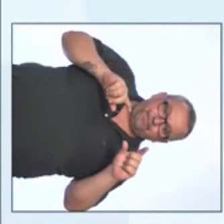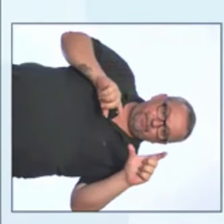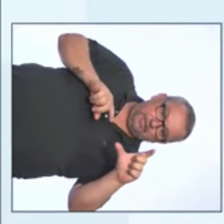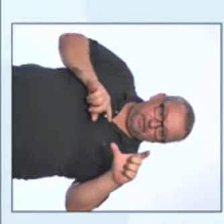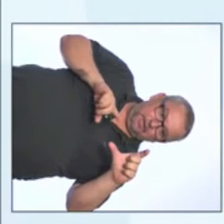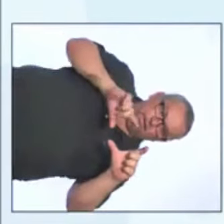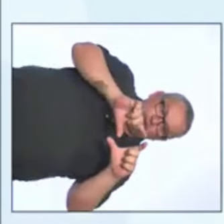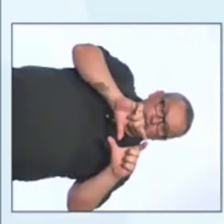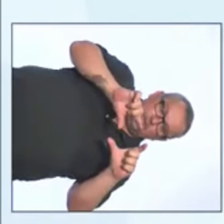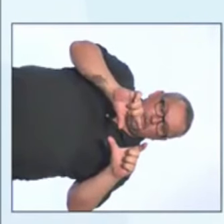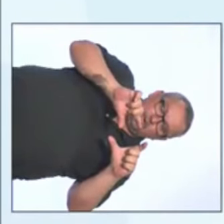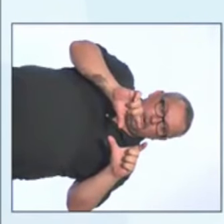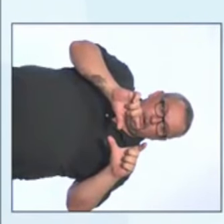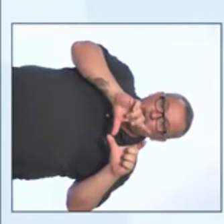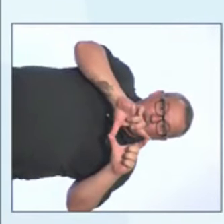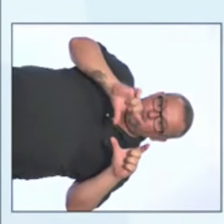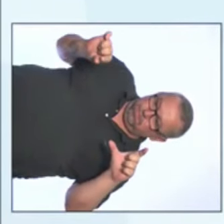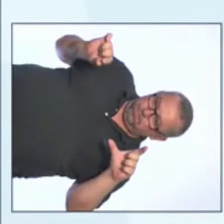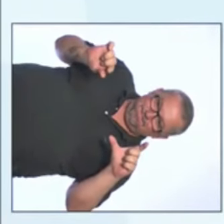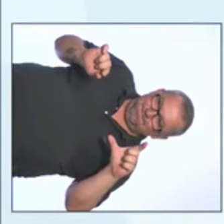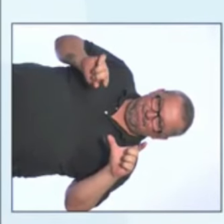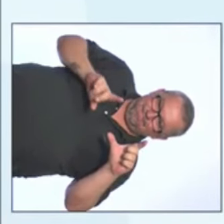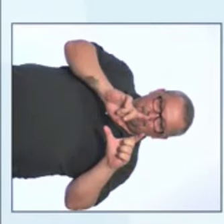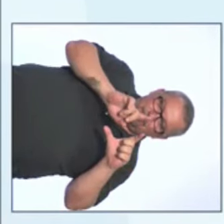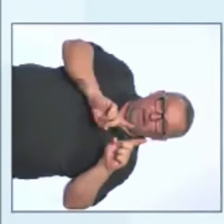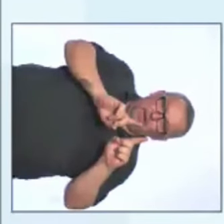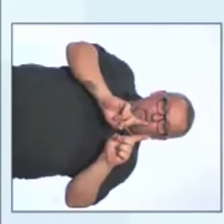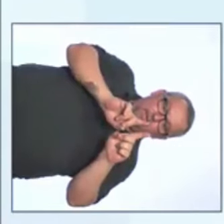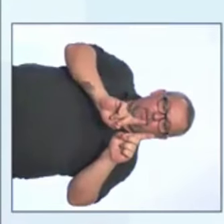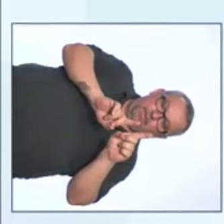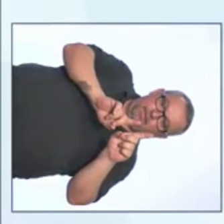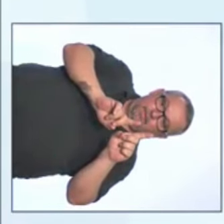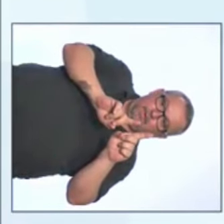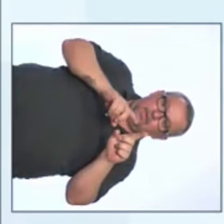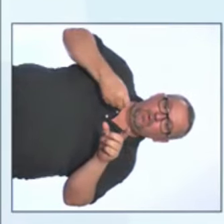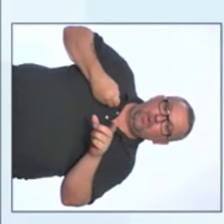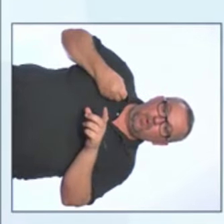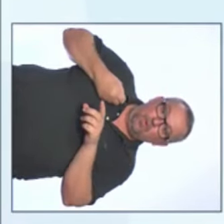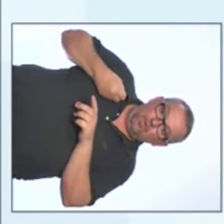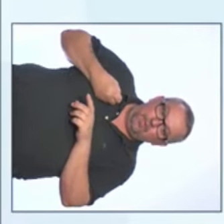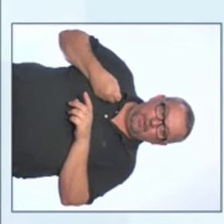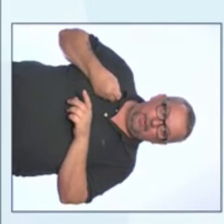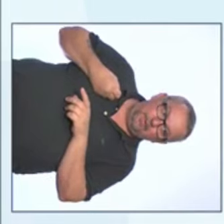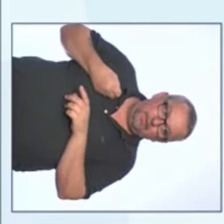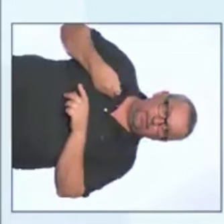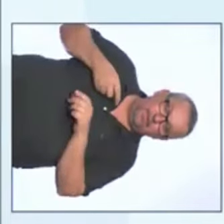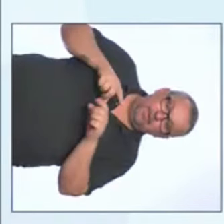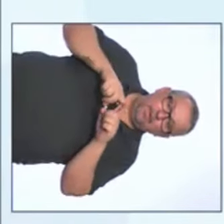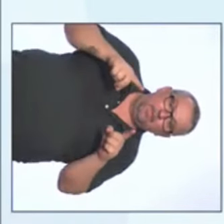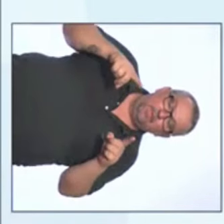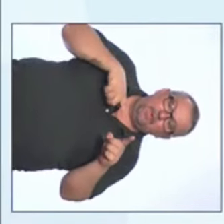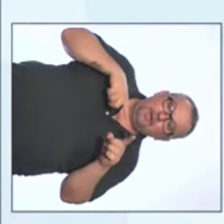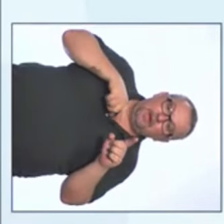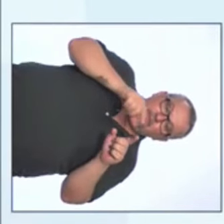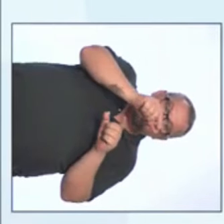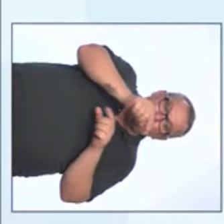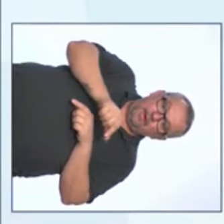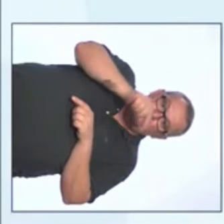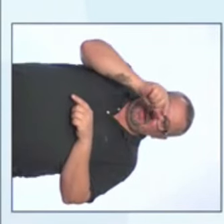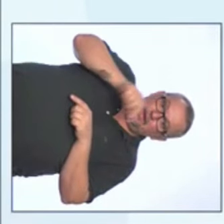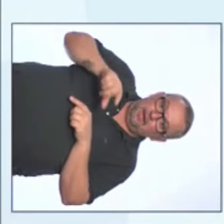pra outra e não na totalidade dela porque a totalidade dela são um número né um número total mas ela é uma barra de